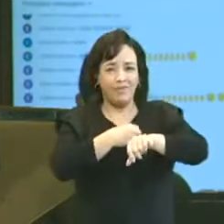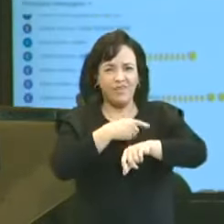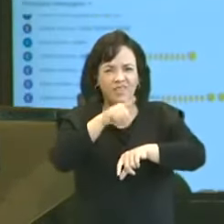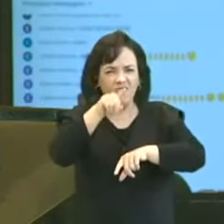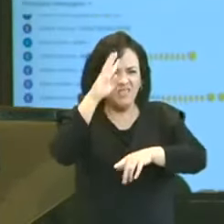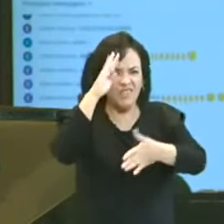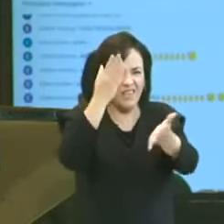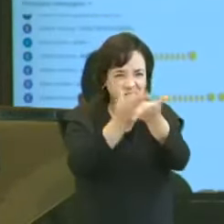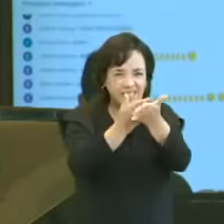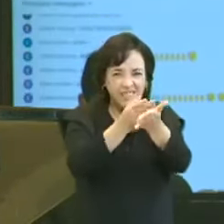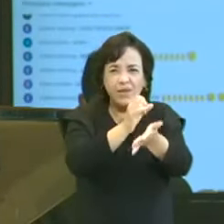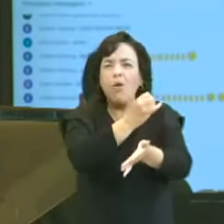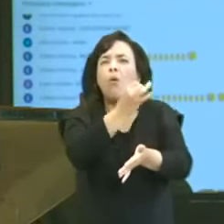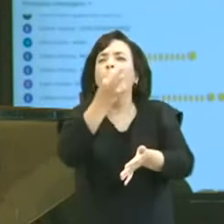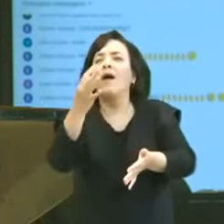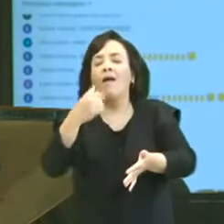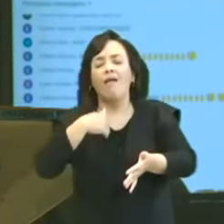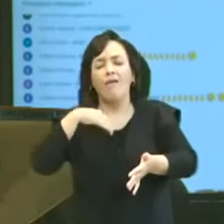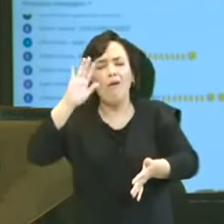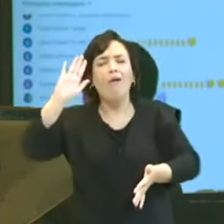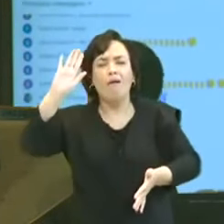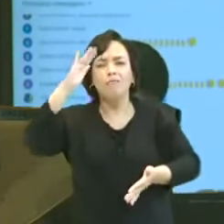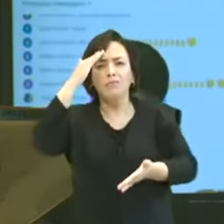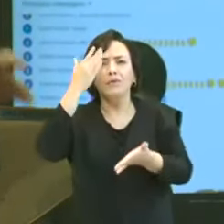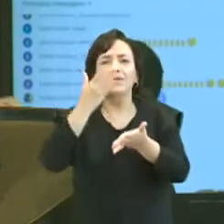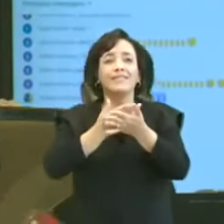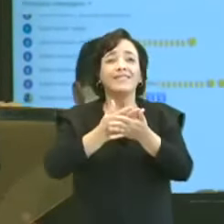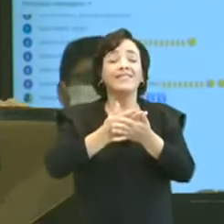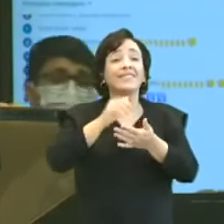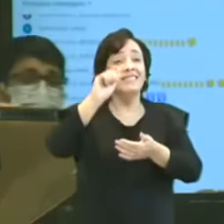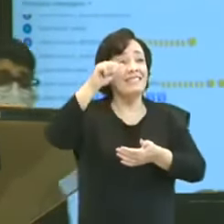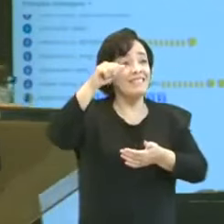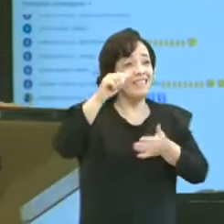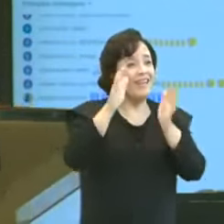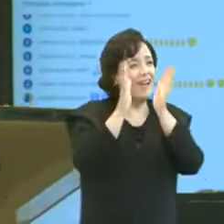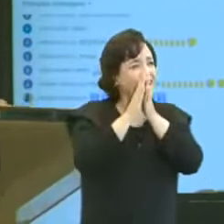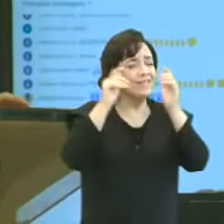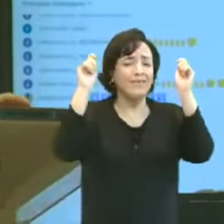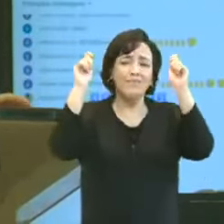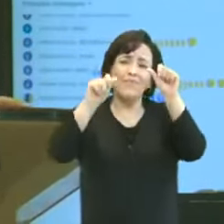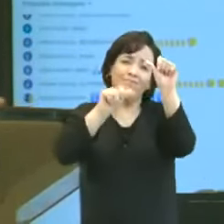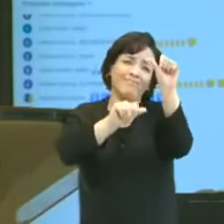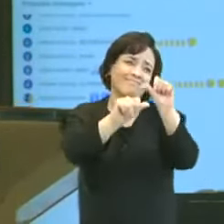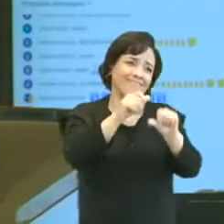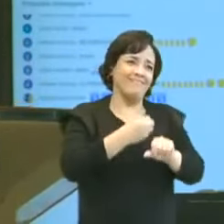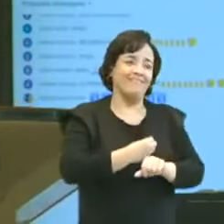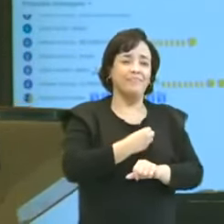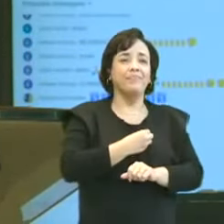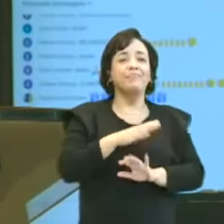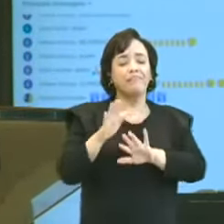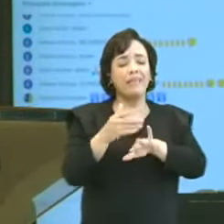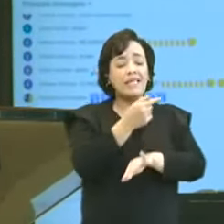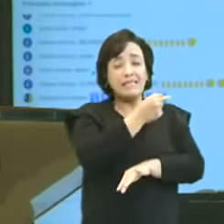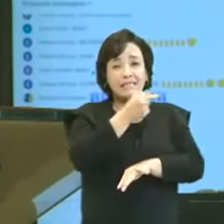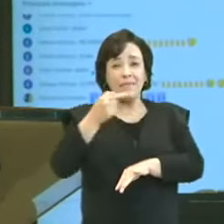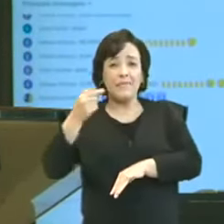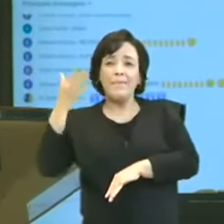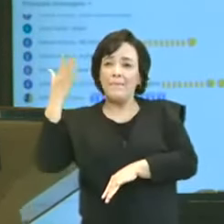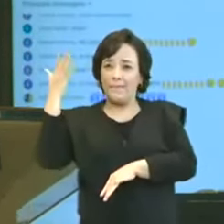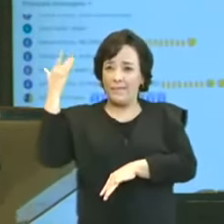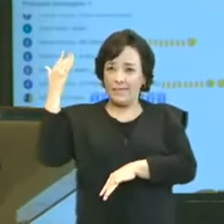nisso? Eu creio, a oração muda a história de pessoas. E semana passada